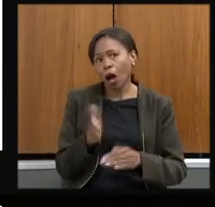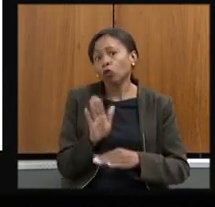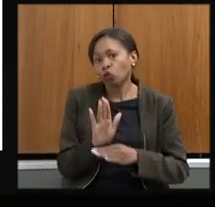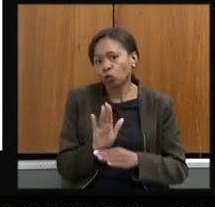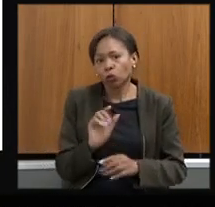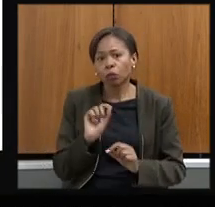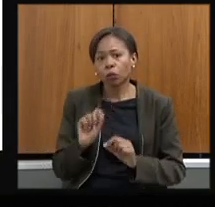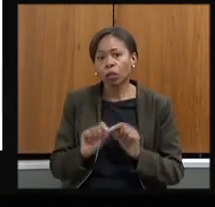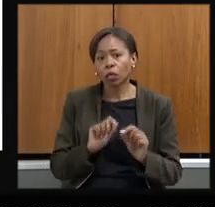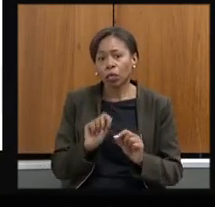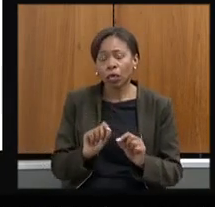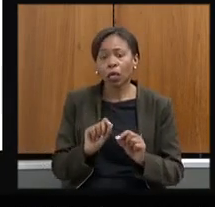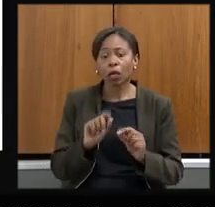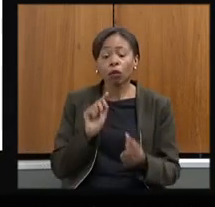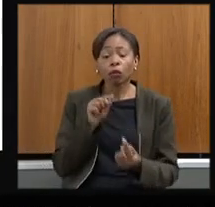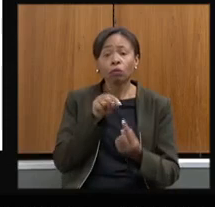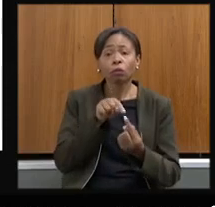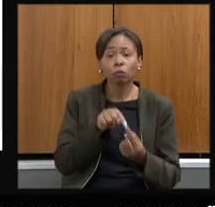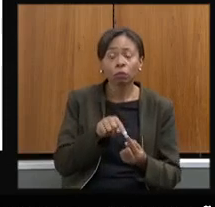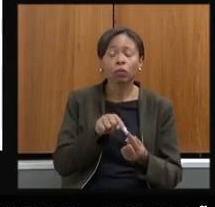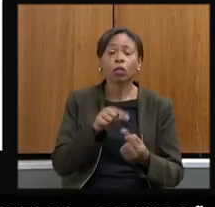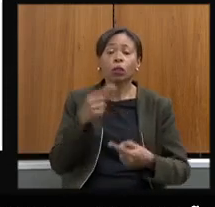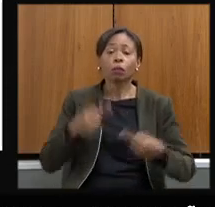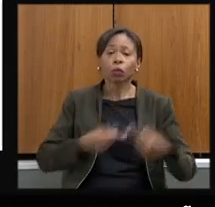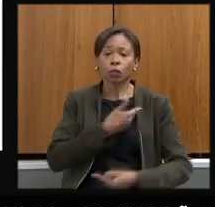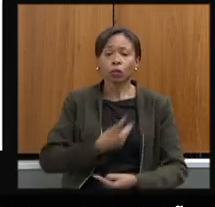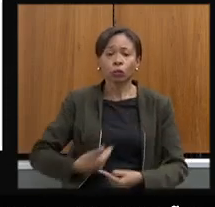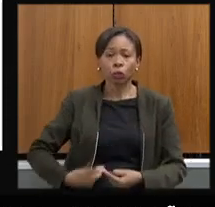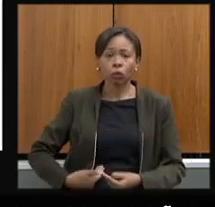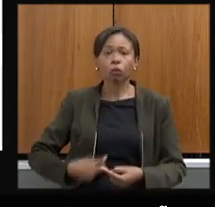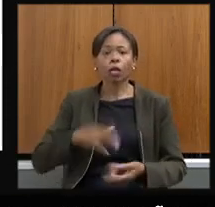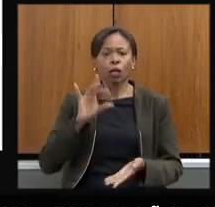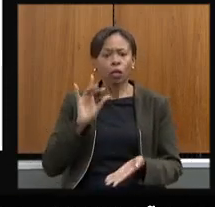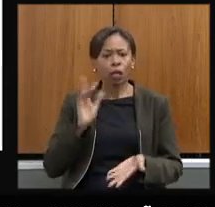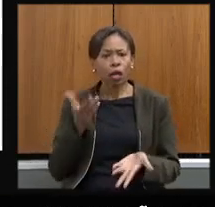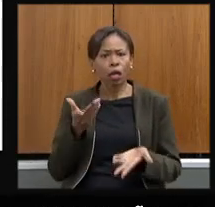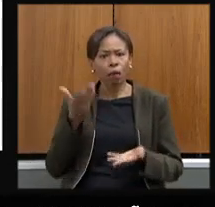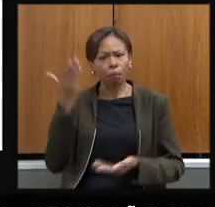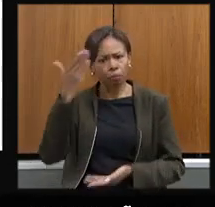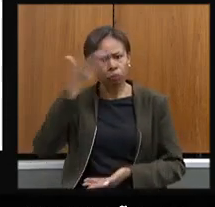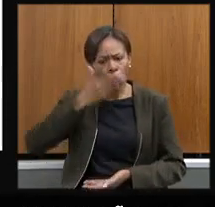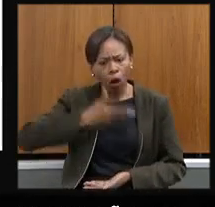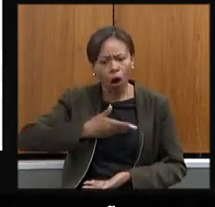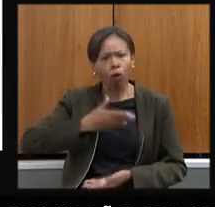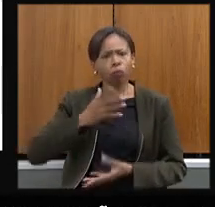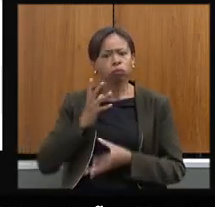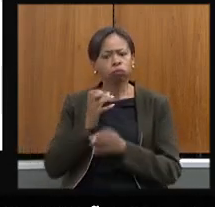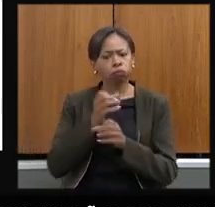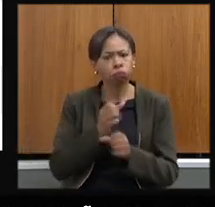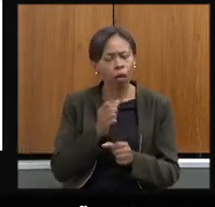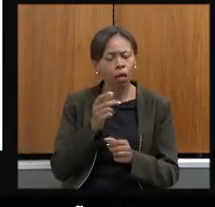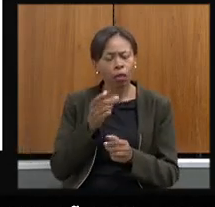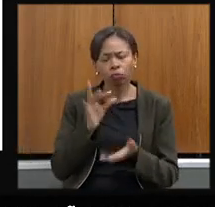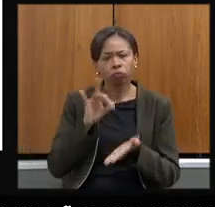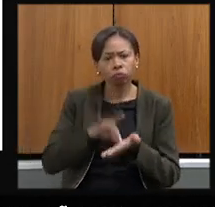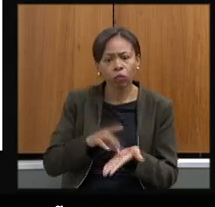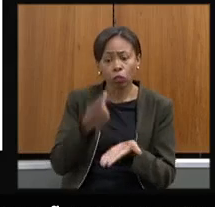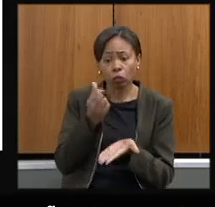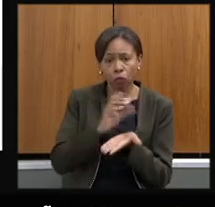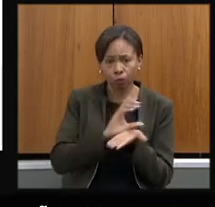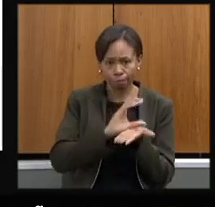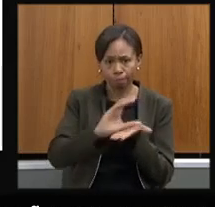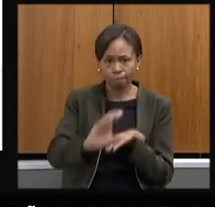para ter políticas públicas efetivamente baseadas em evidências garantindo mais efetividade na aplicação dos recursos